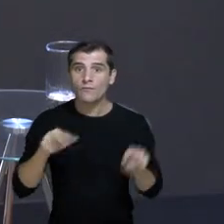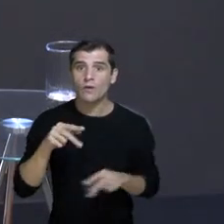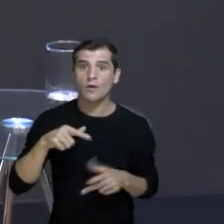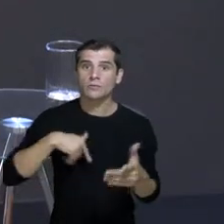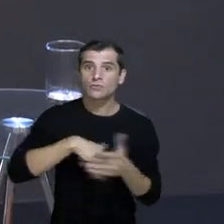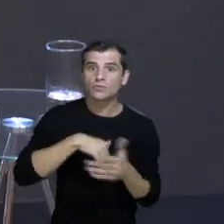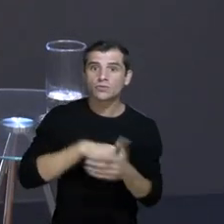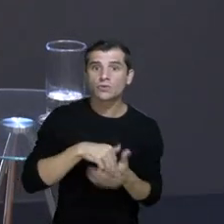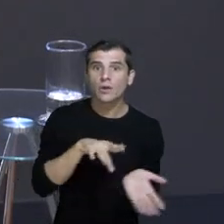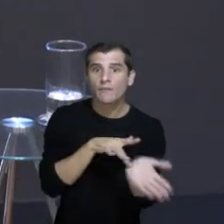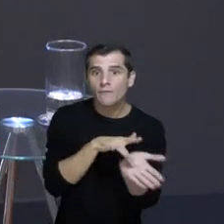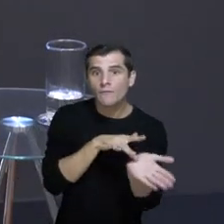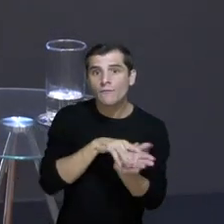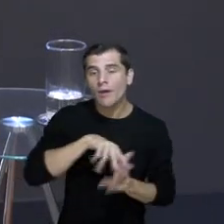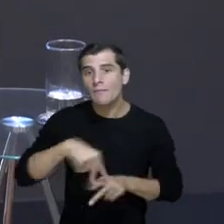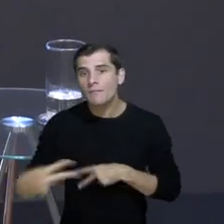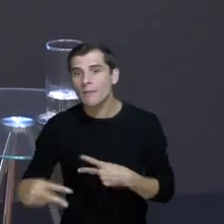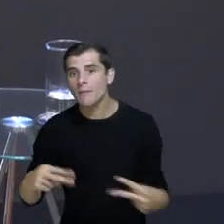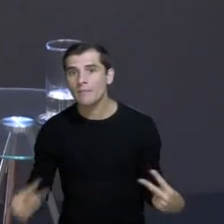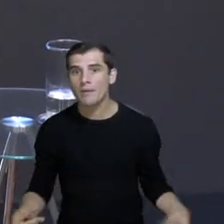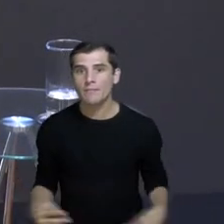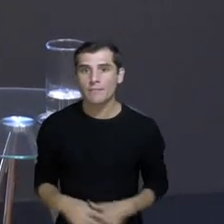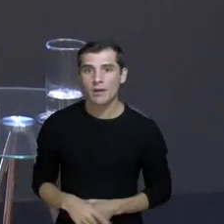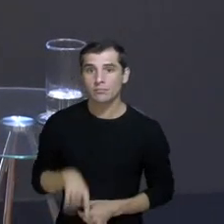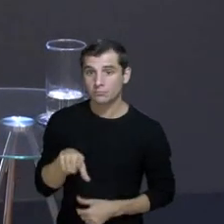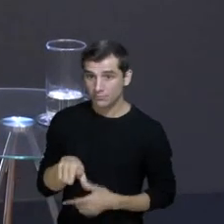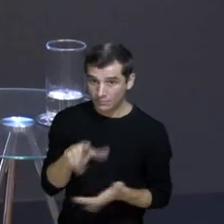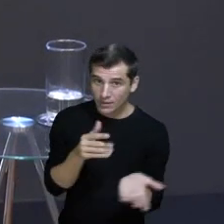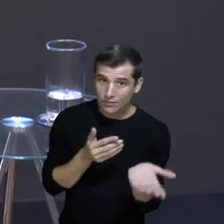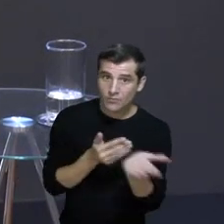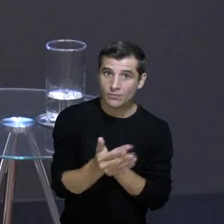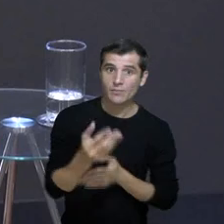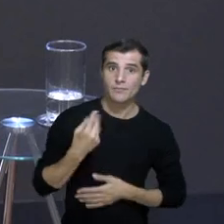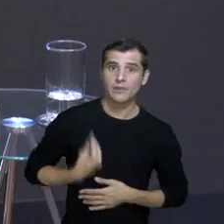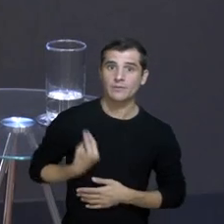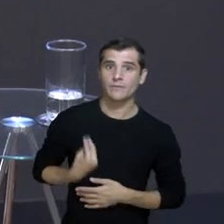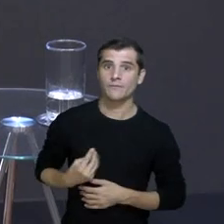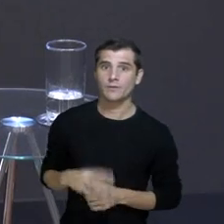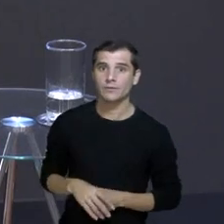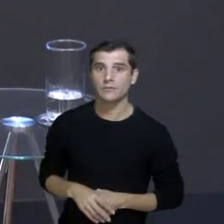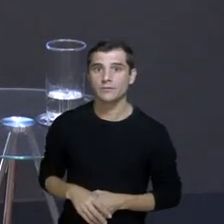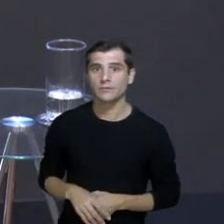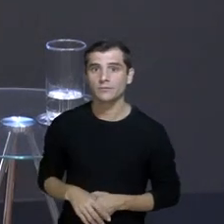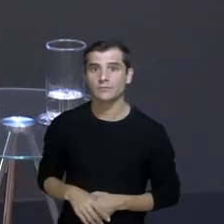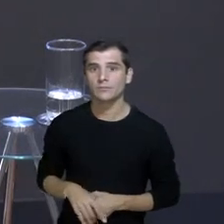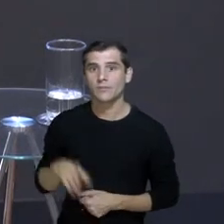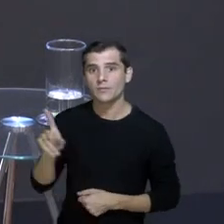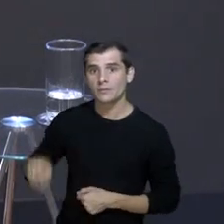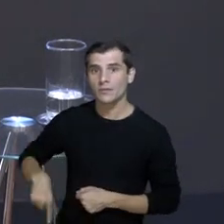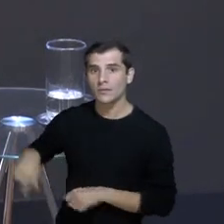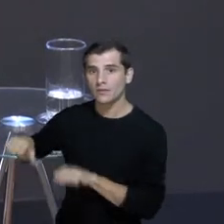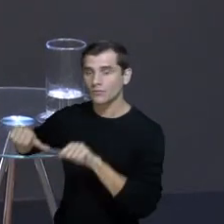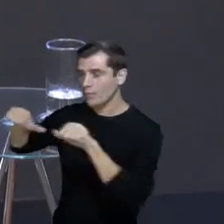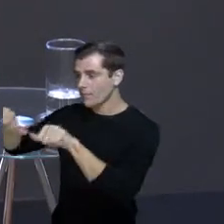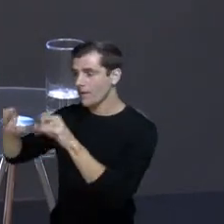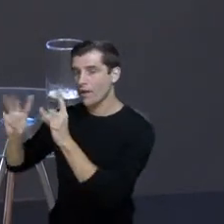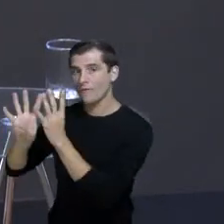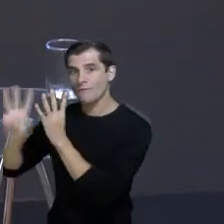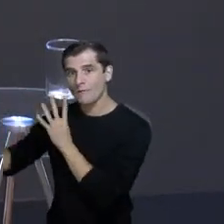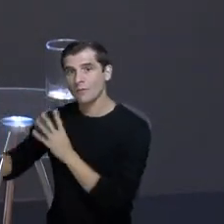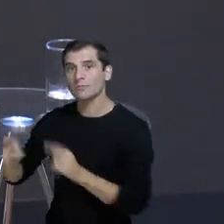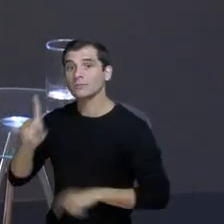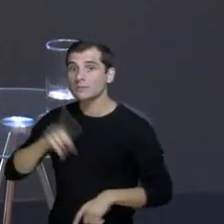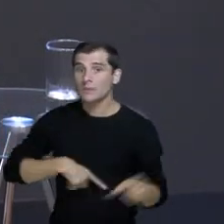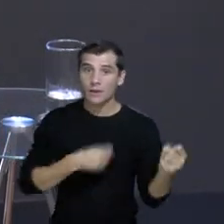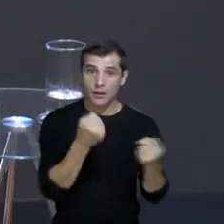é ali que começa Dr Afonso é na fila do supermercado é na fila do